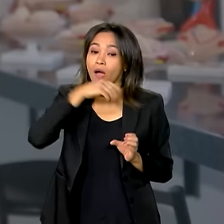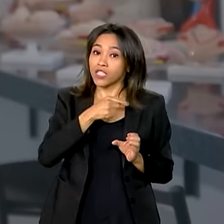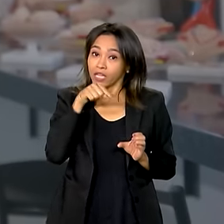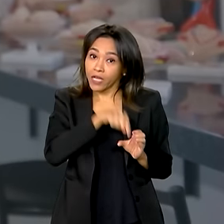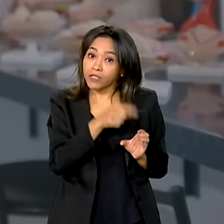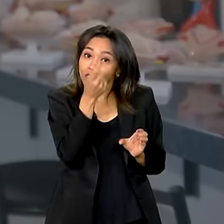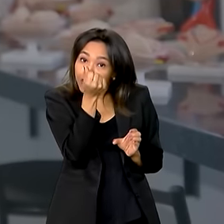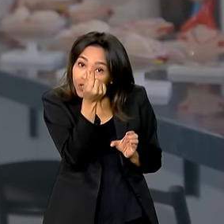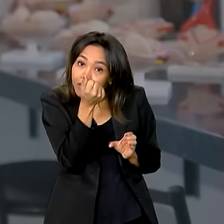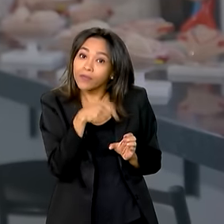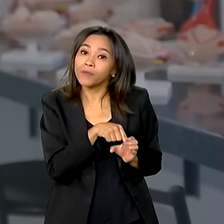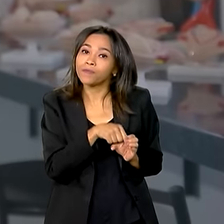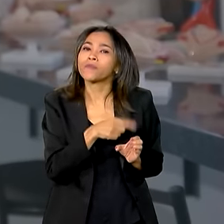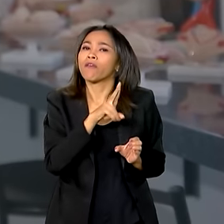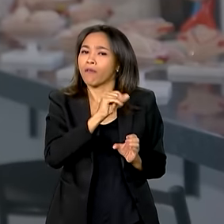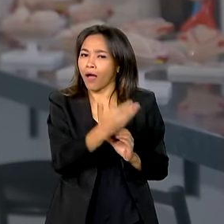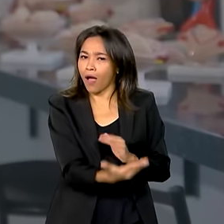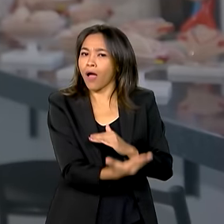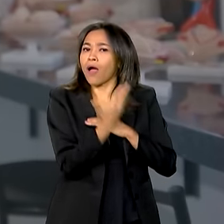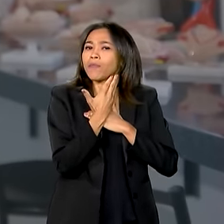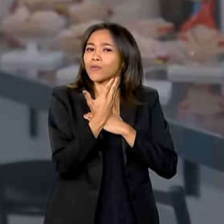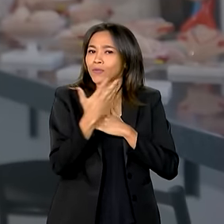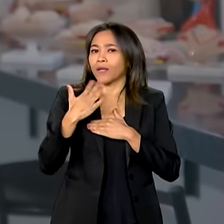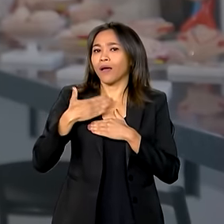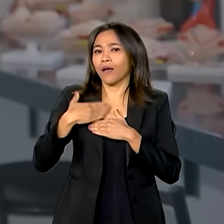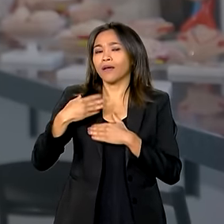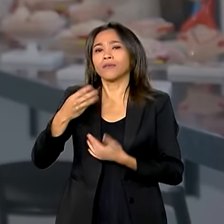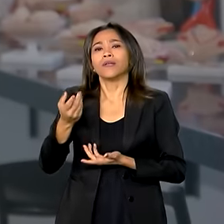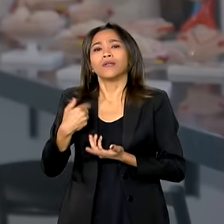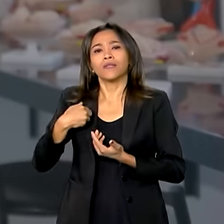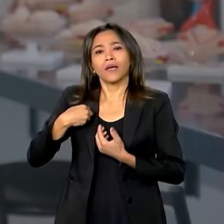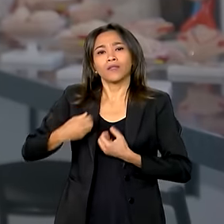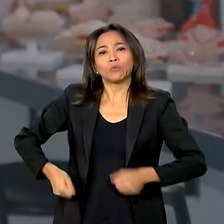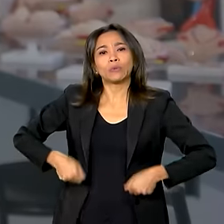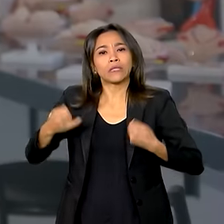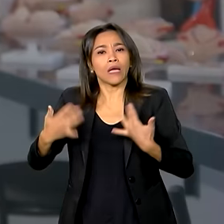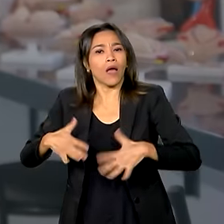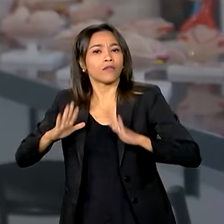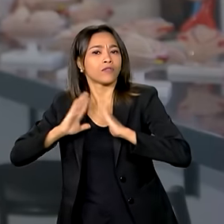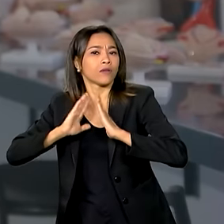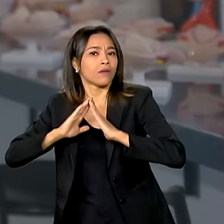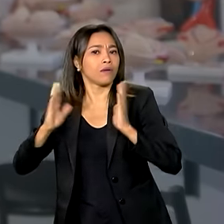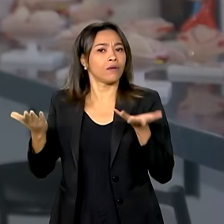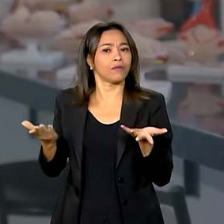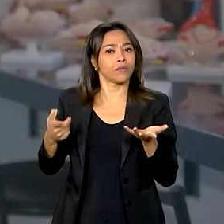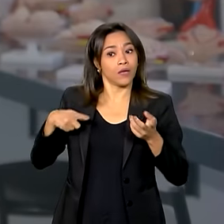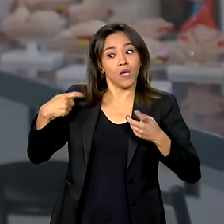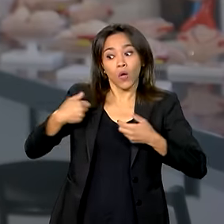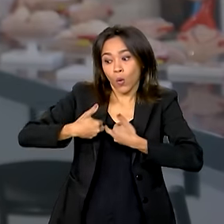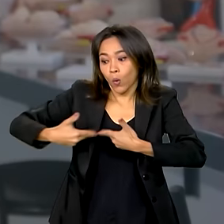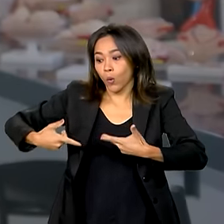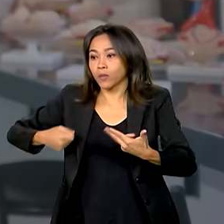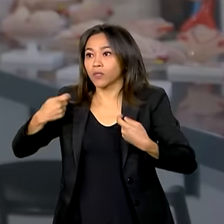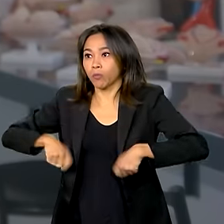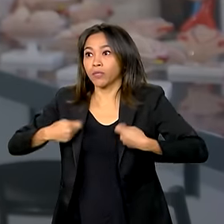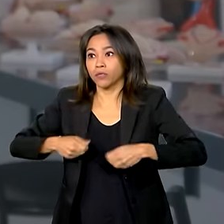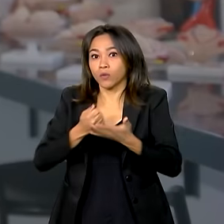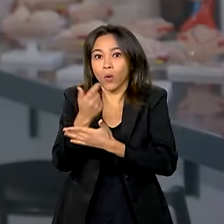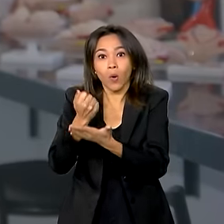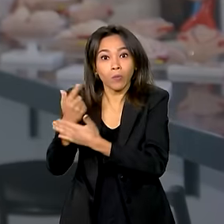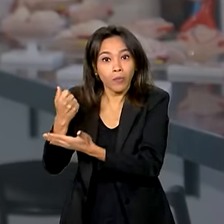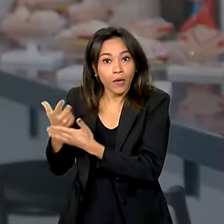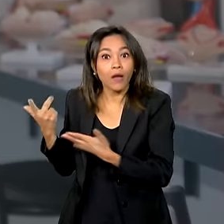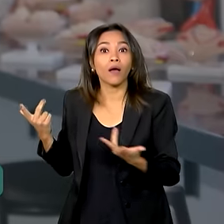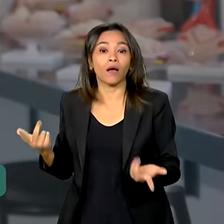vai ajudar na renda de casa, em comprar as coisas que eu preciso também,